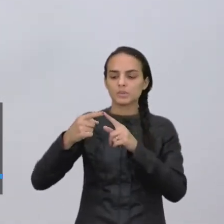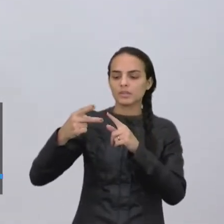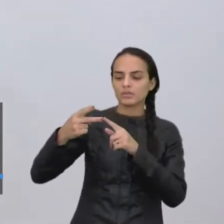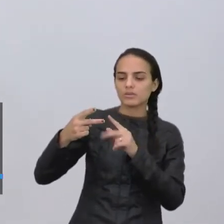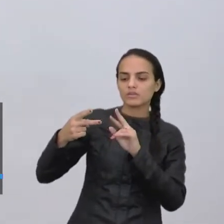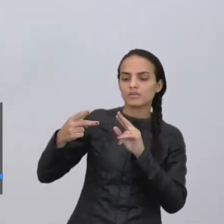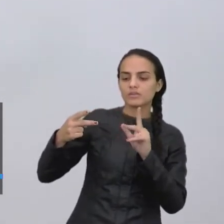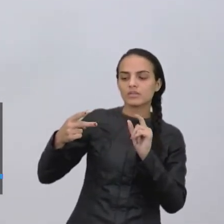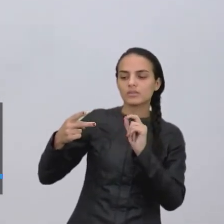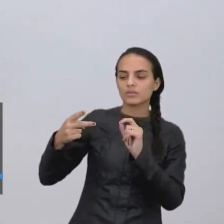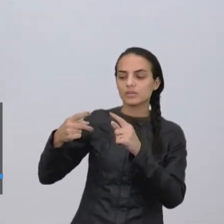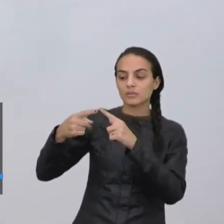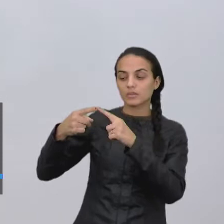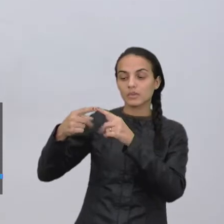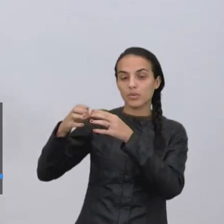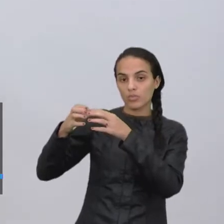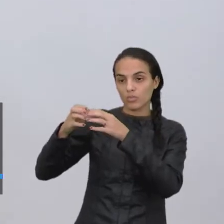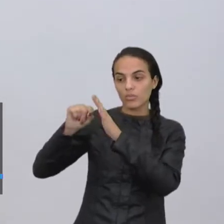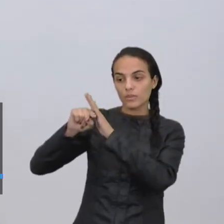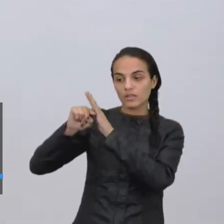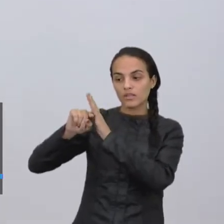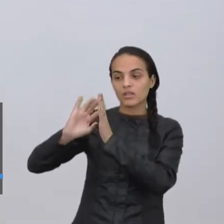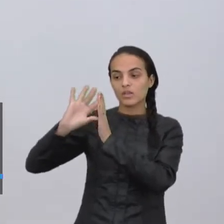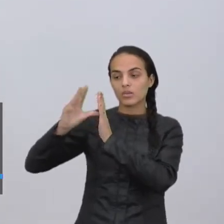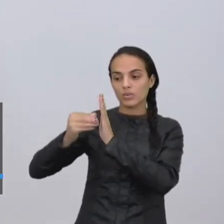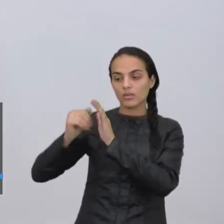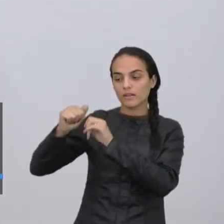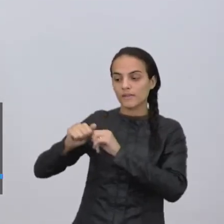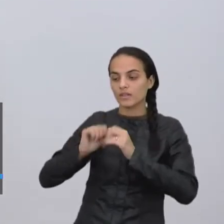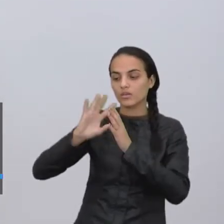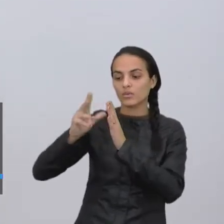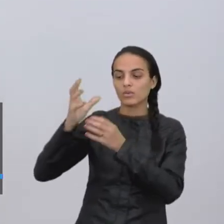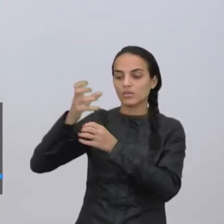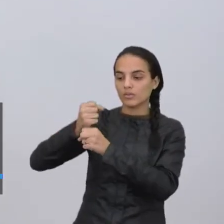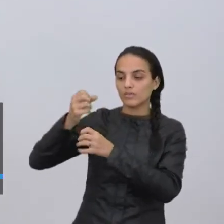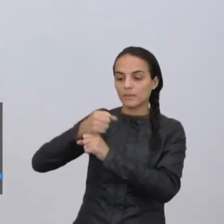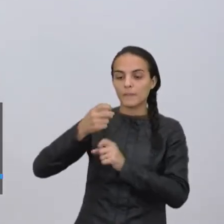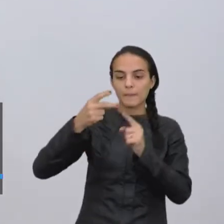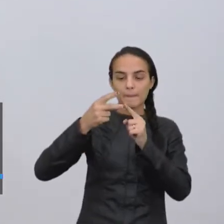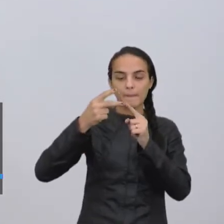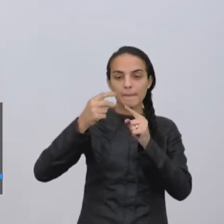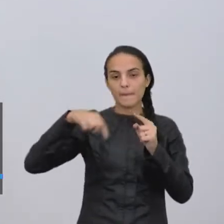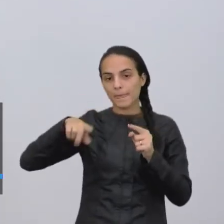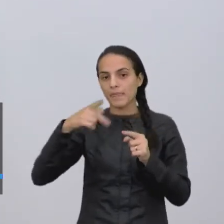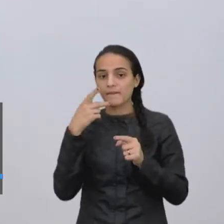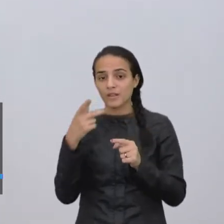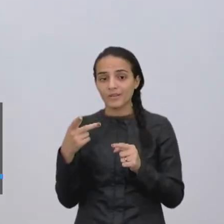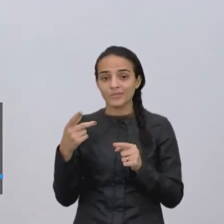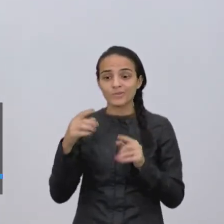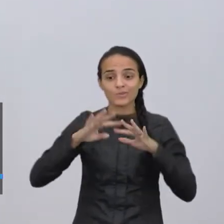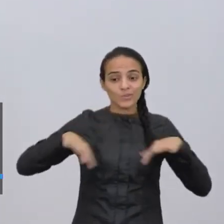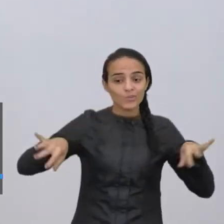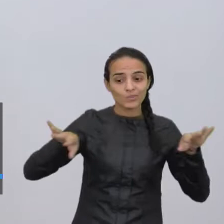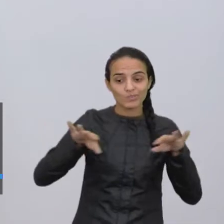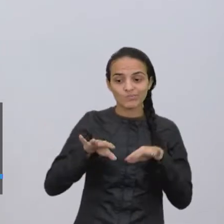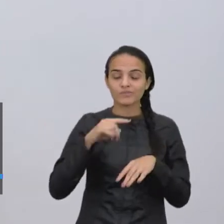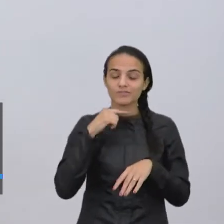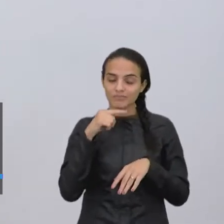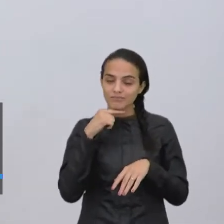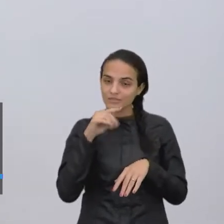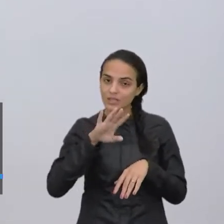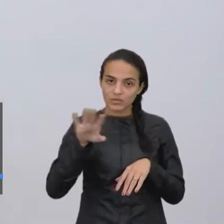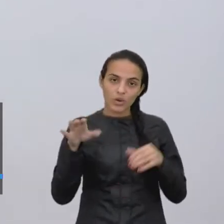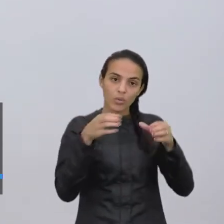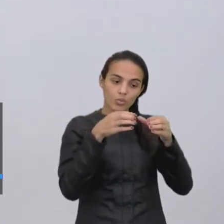população em geral, pegar um grupo, pesquisar todo mundo e fazer todos os cálculos. Na segunda, a gente está falando, olha, não dá para fazer com todo mundo, então eu vou ter que